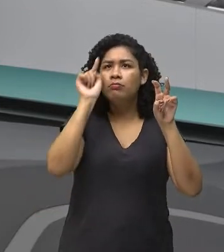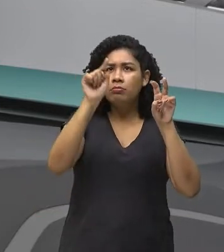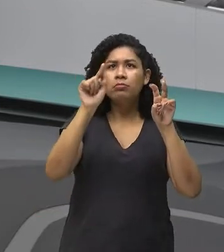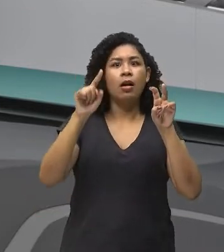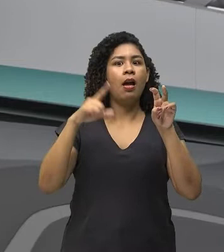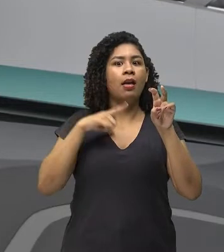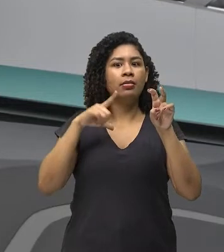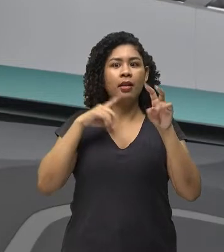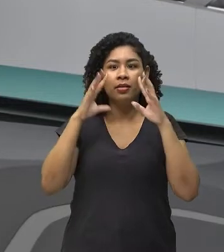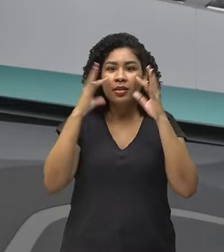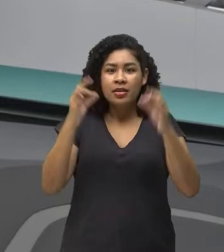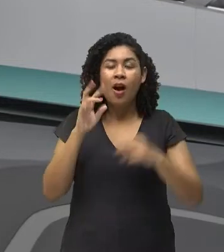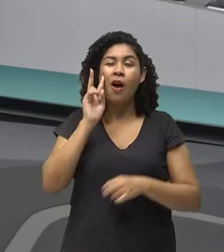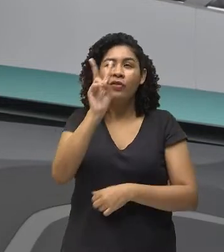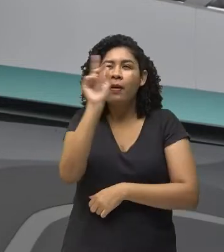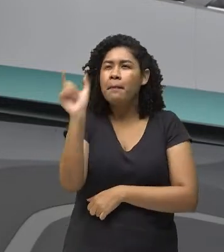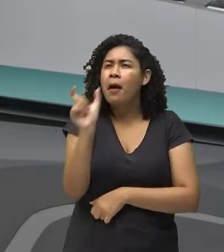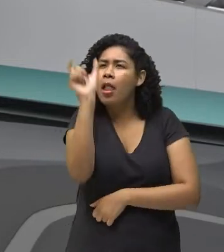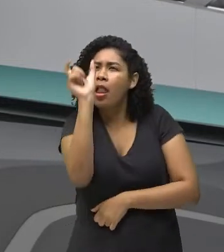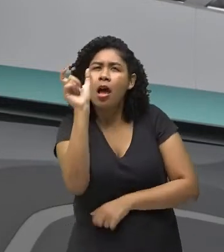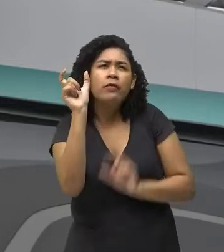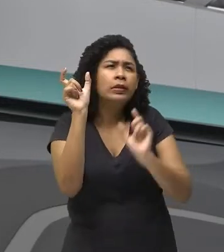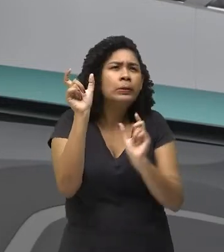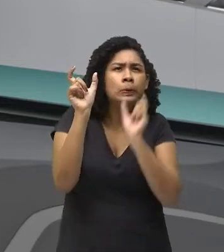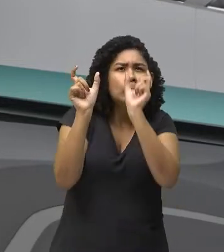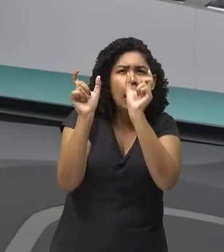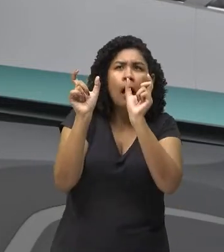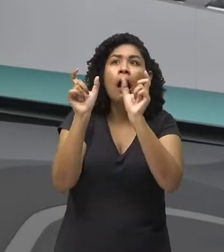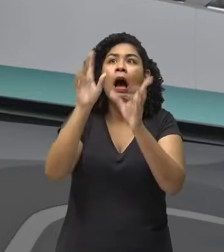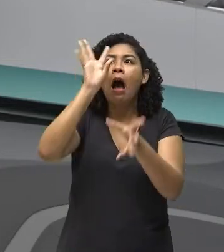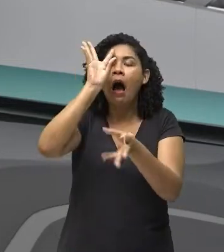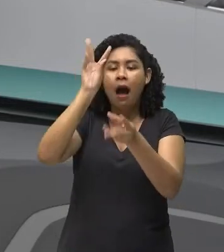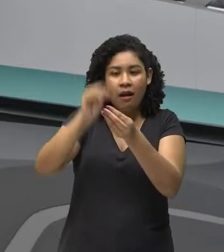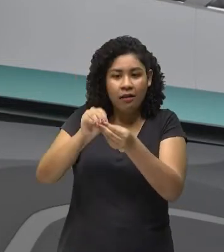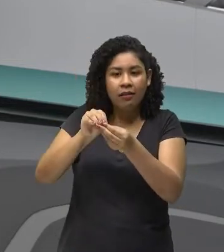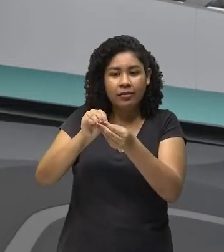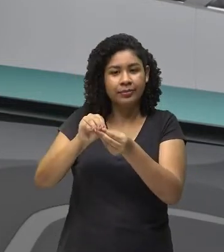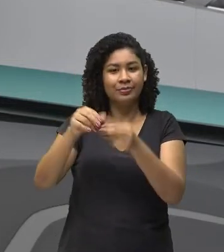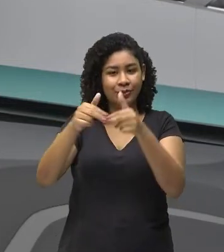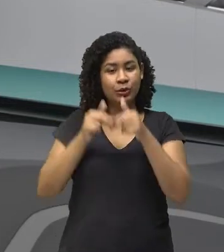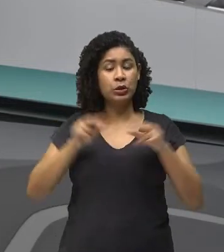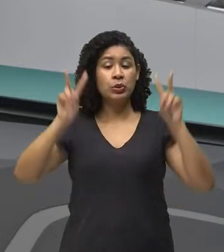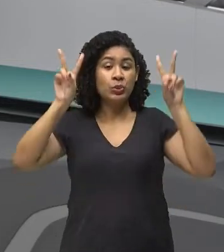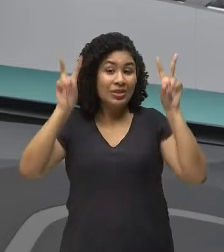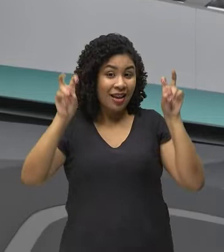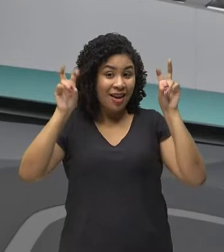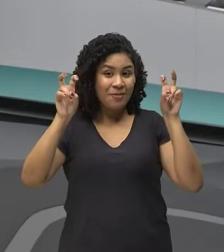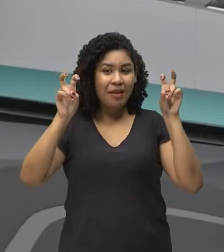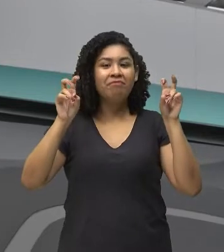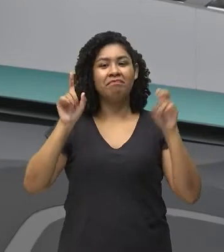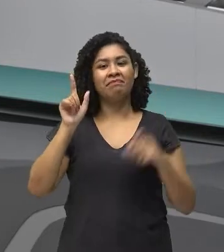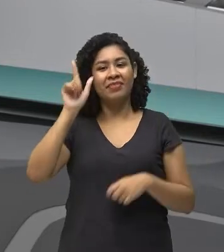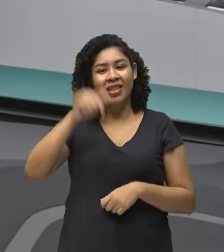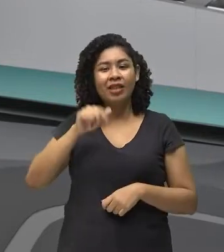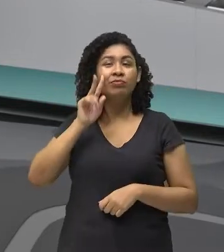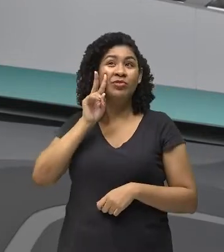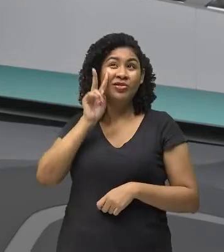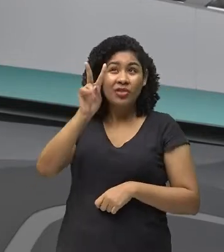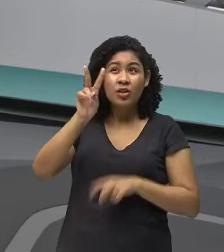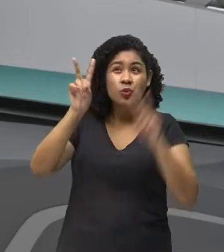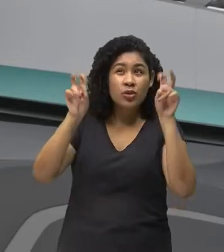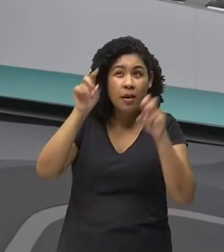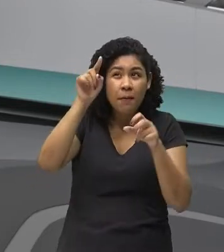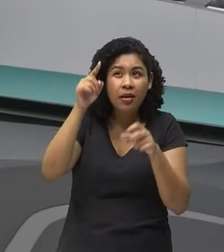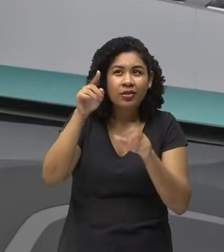aqui. Olha aqui essa palavra. Olha aqui essa outra. Então, quando ele coloca o título lá, a ideia é já que ele diga, olha, eu estou falando sobre isso aqui.